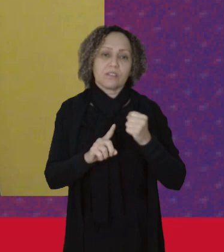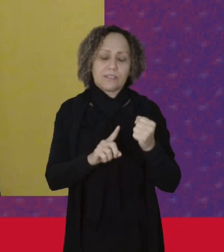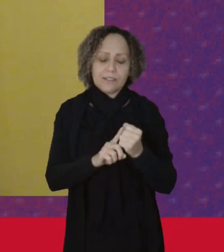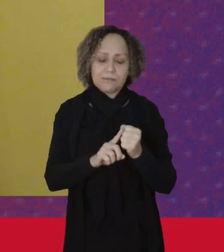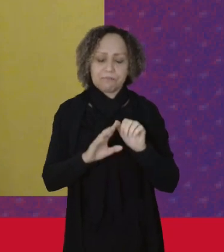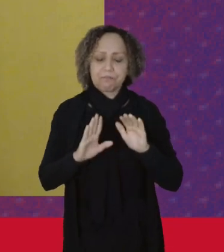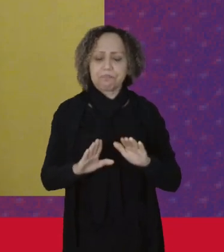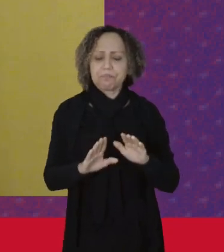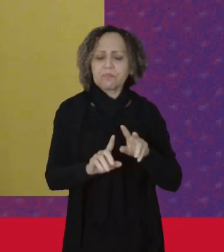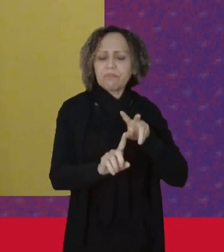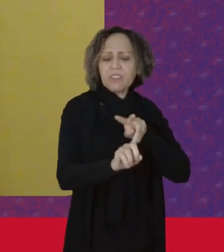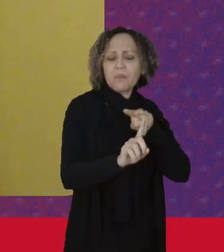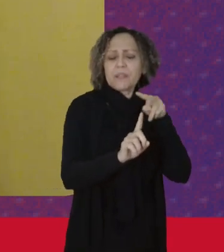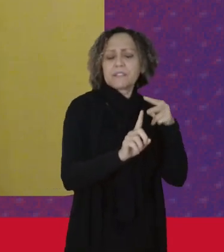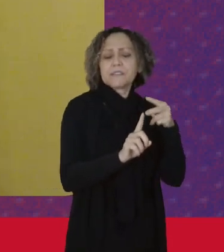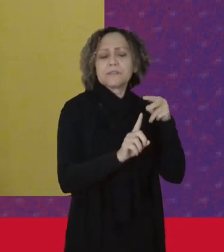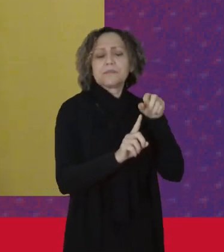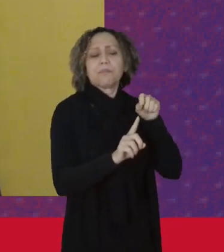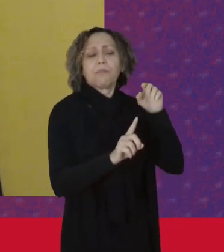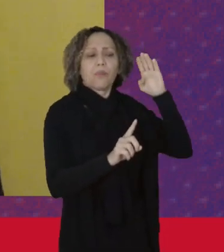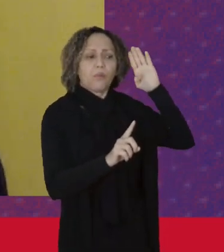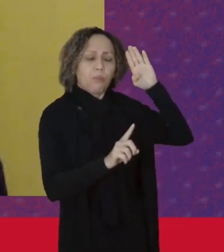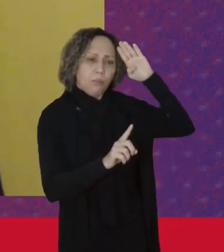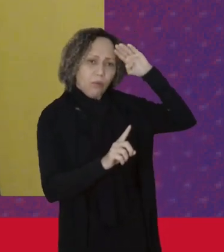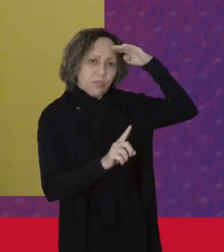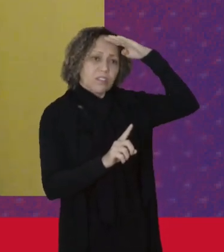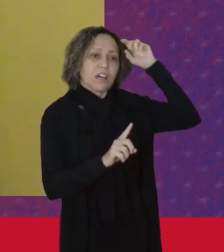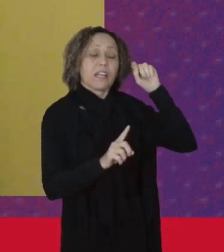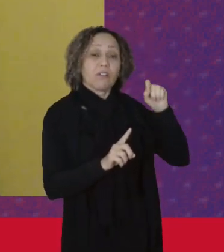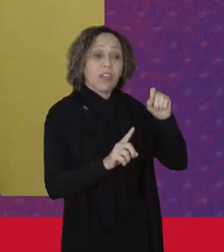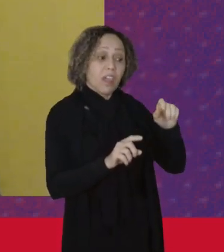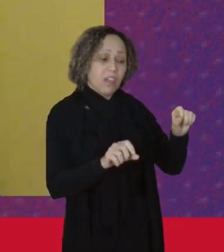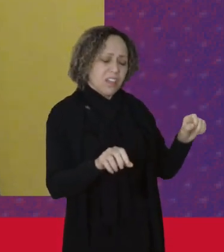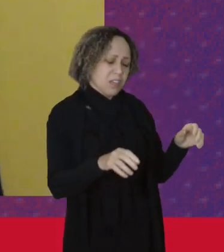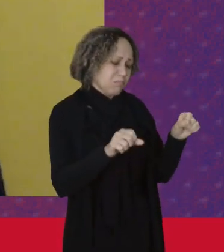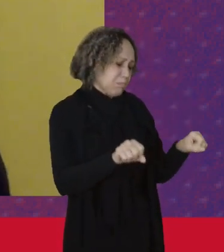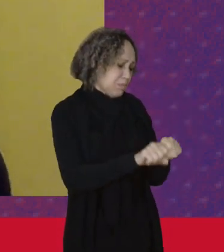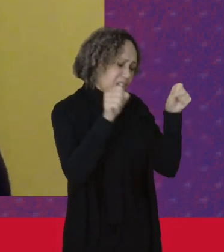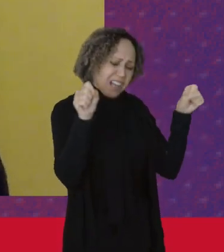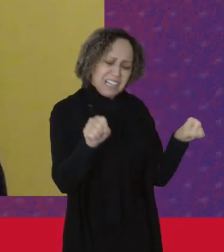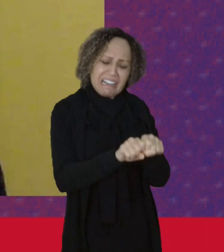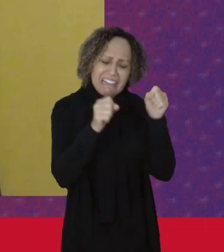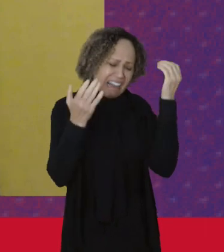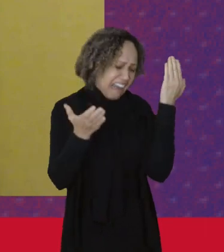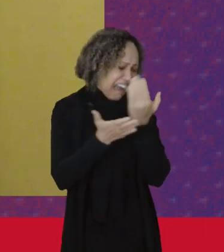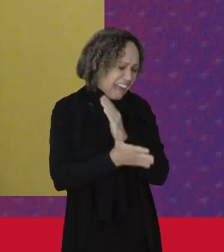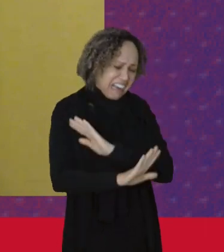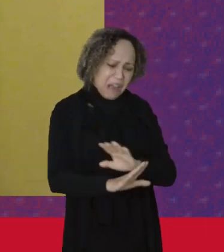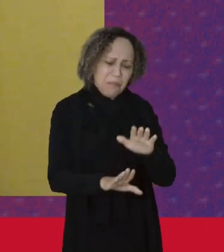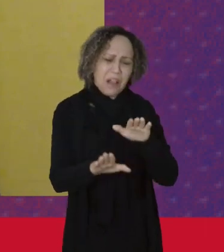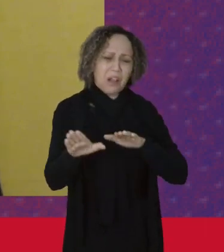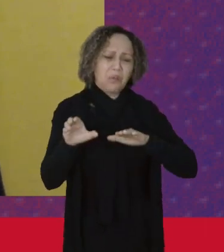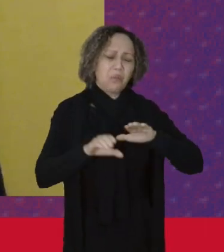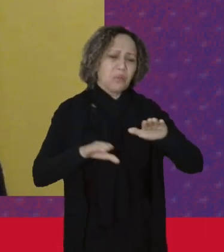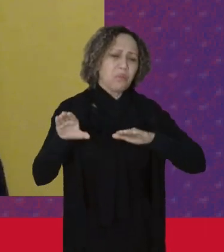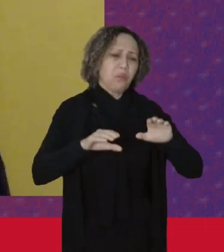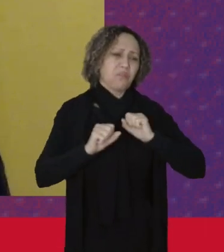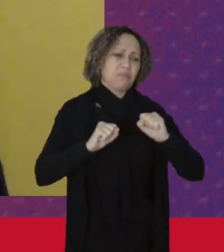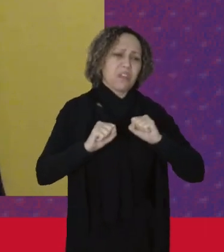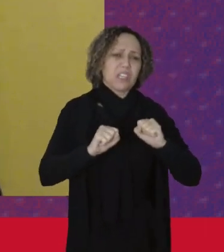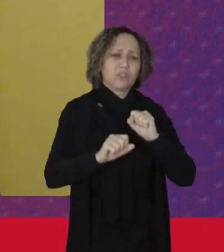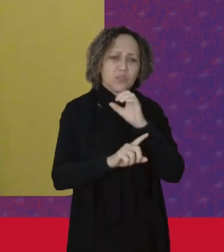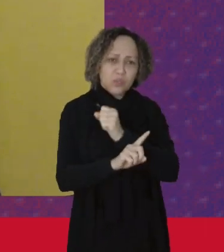a perspectiva do Bolsonaro destruir os movimentos sociais, e eles estão resistindo, todo mundo está na resistência, e acredito